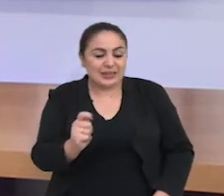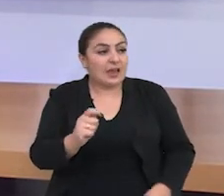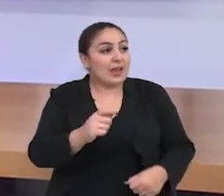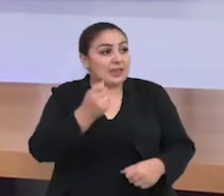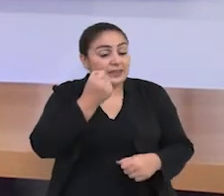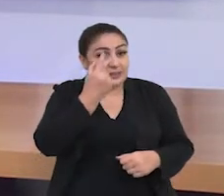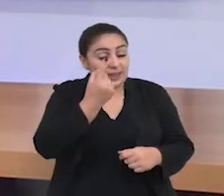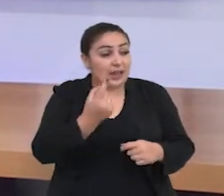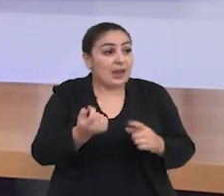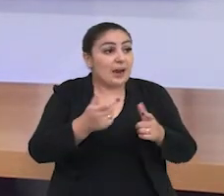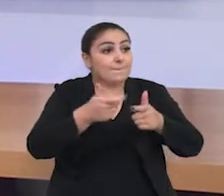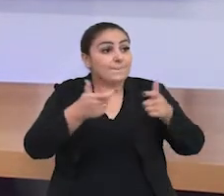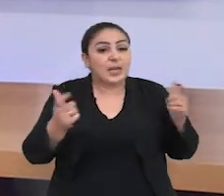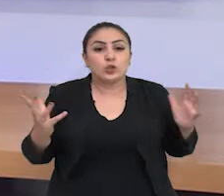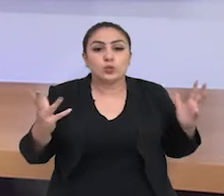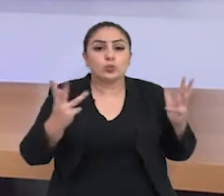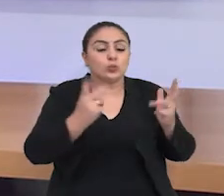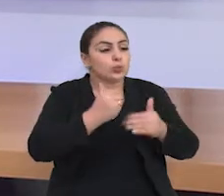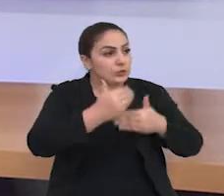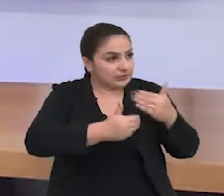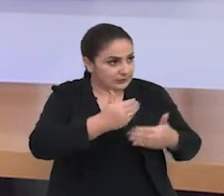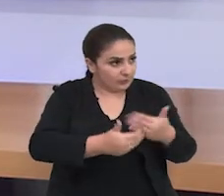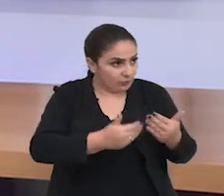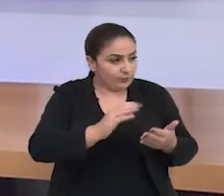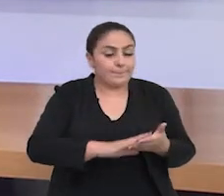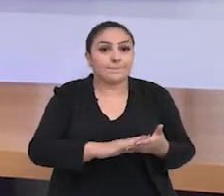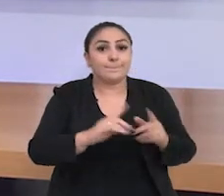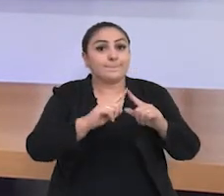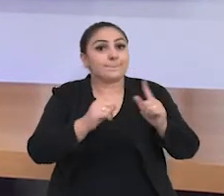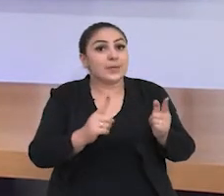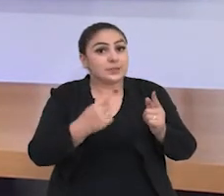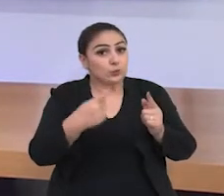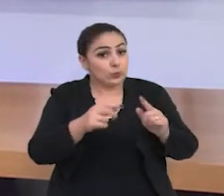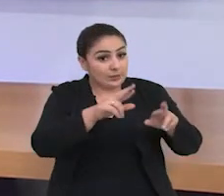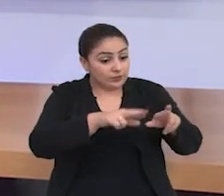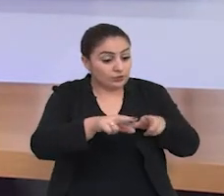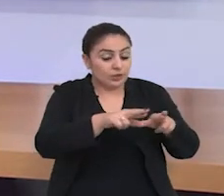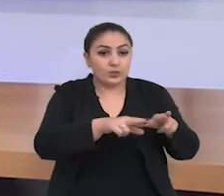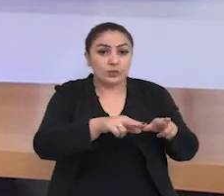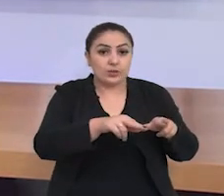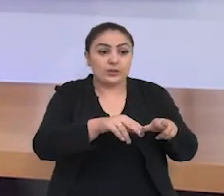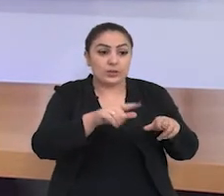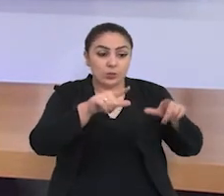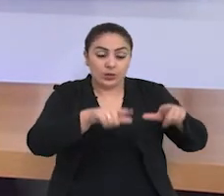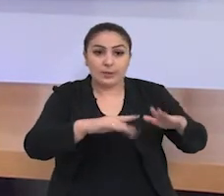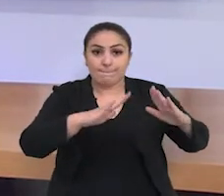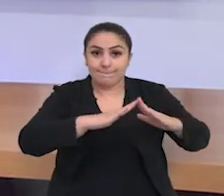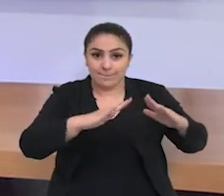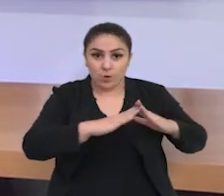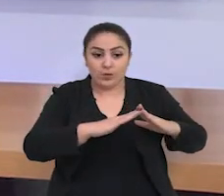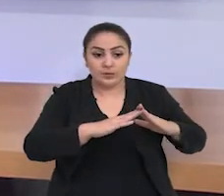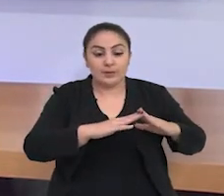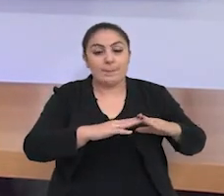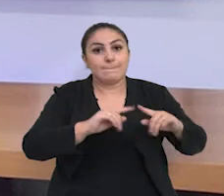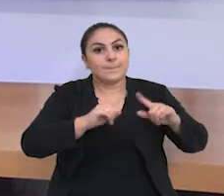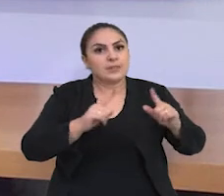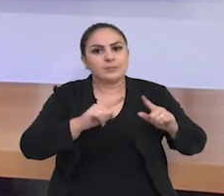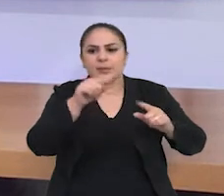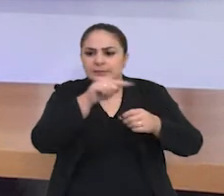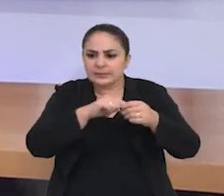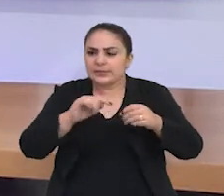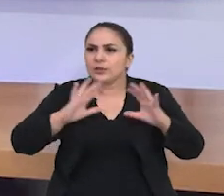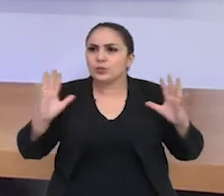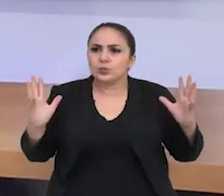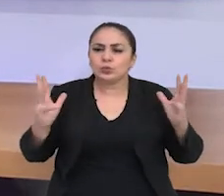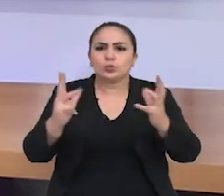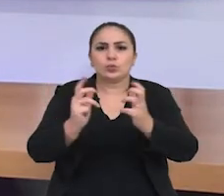ideia é ampliar, então, tudo isso que ele desenvolve na sua região, na localidade onde ele mora, para a